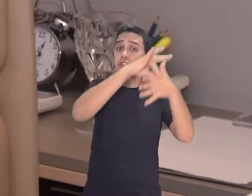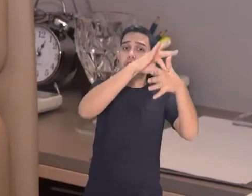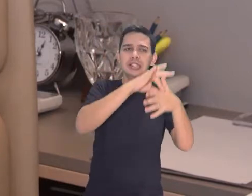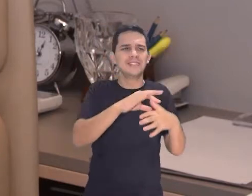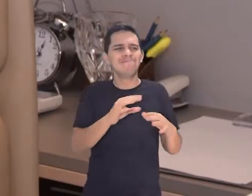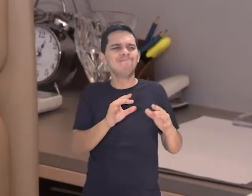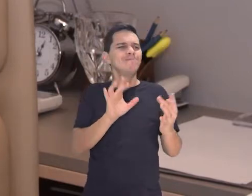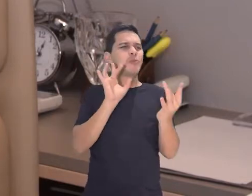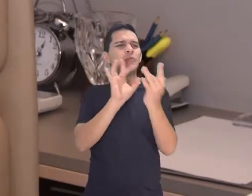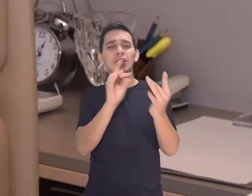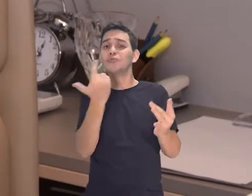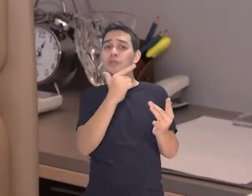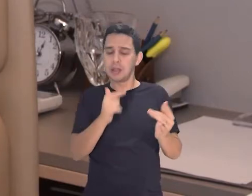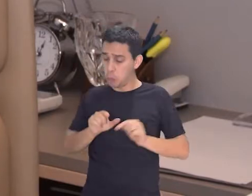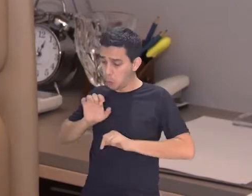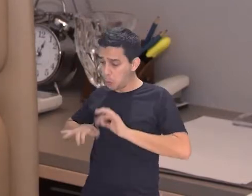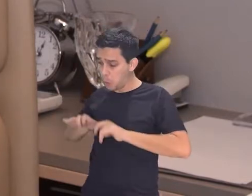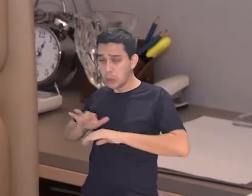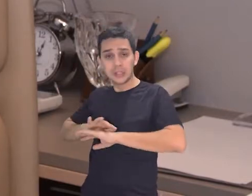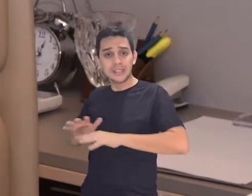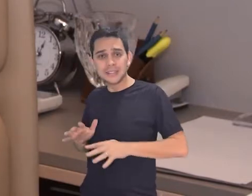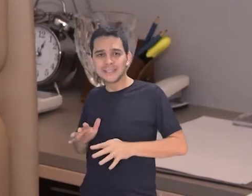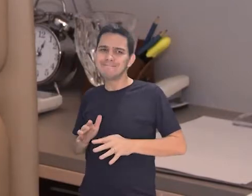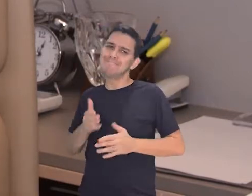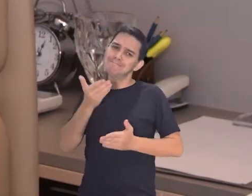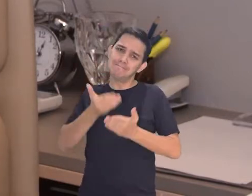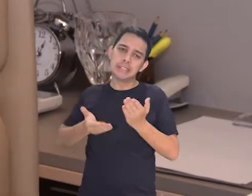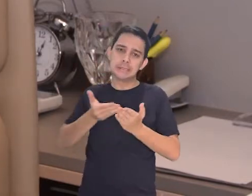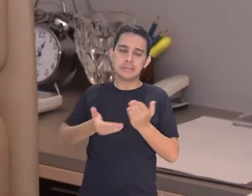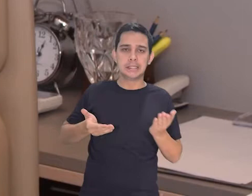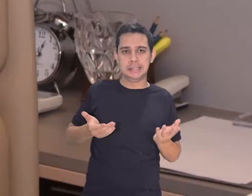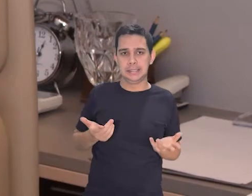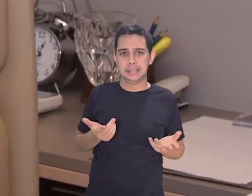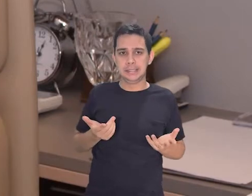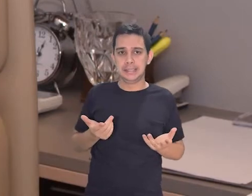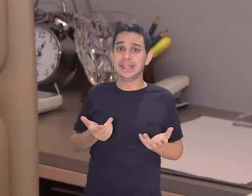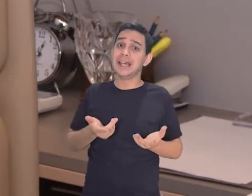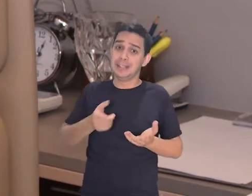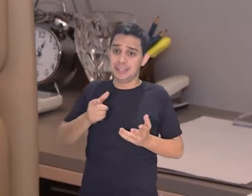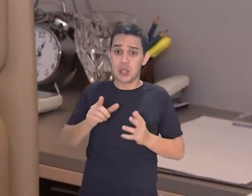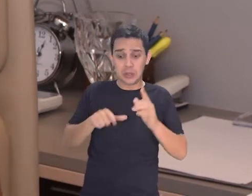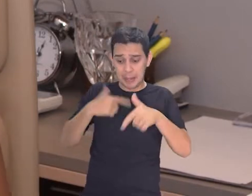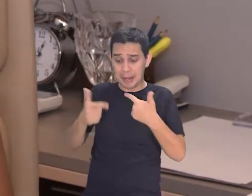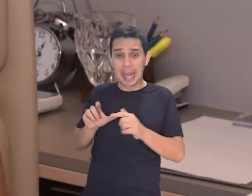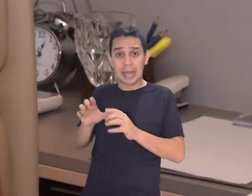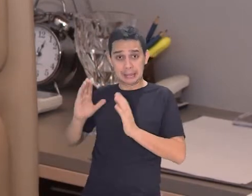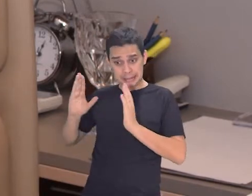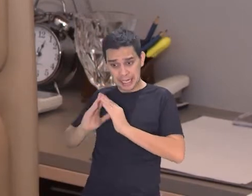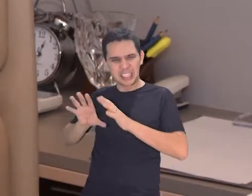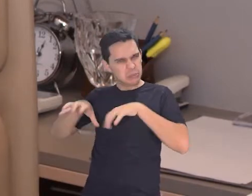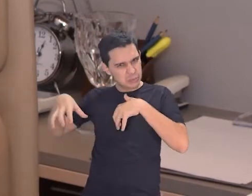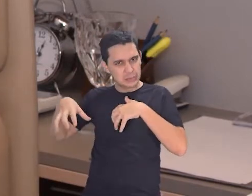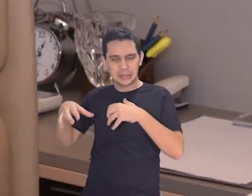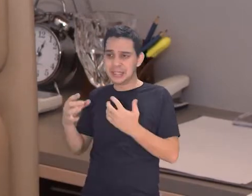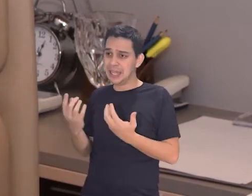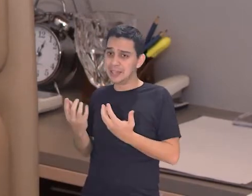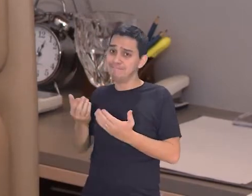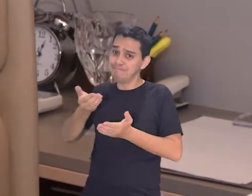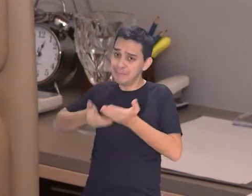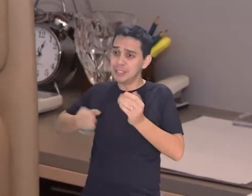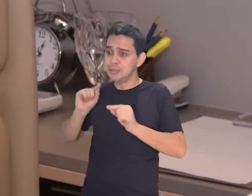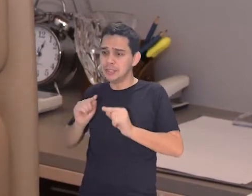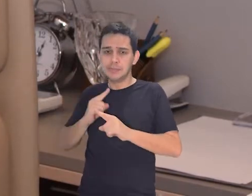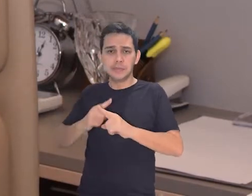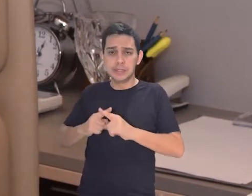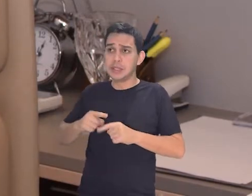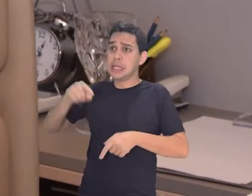contato. Eu acho que a desvantagem reside principalmente nesse fato, além de, se eu não estou no meu